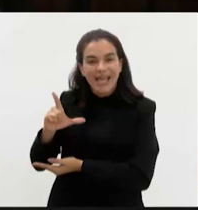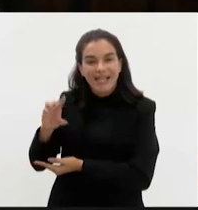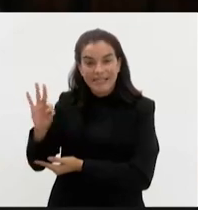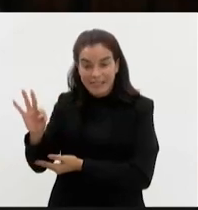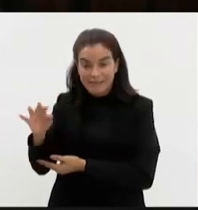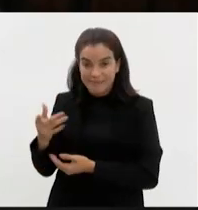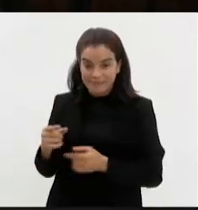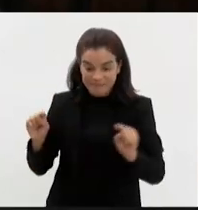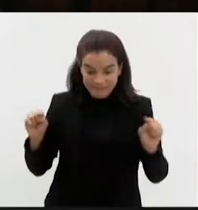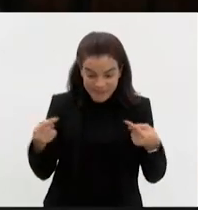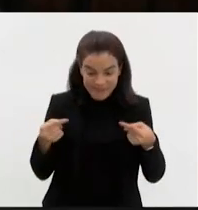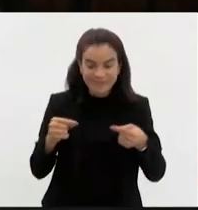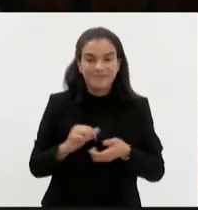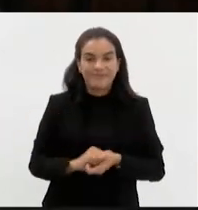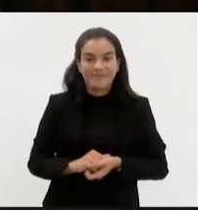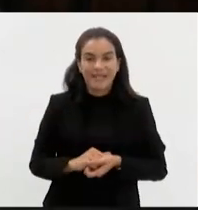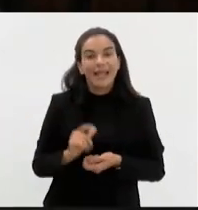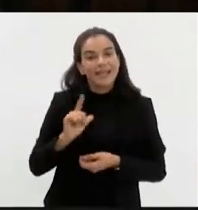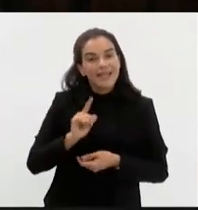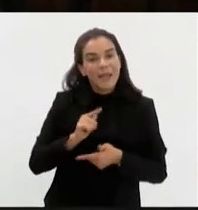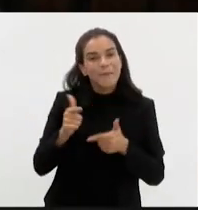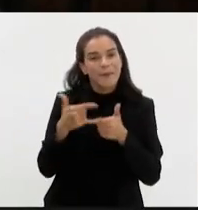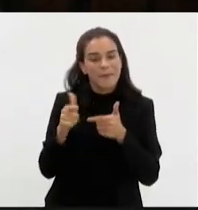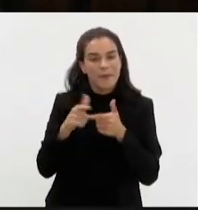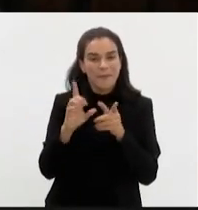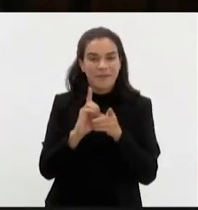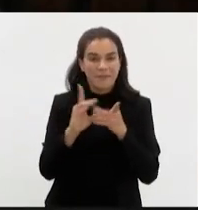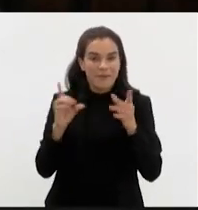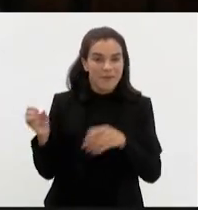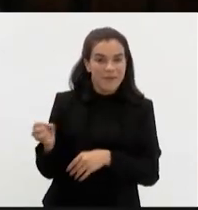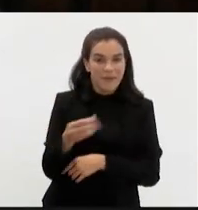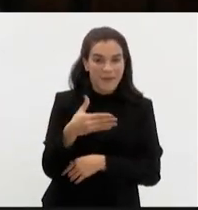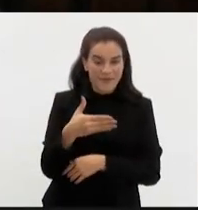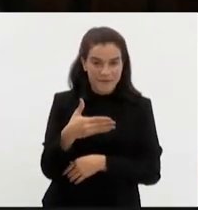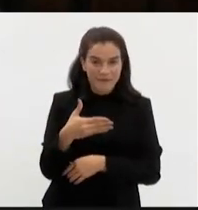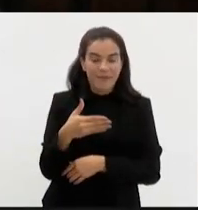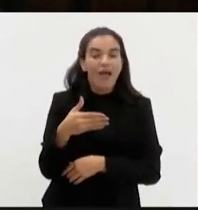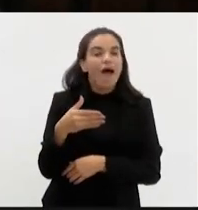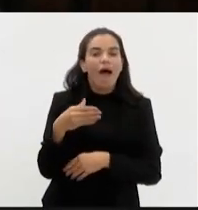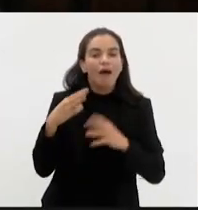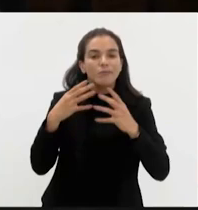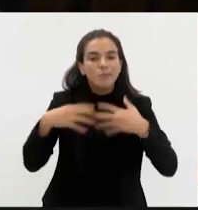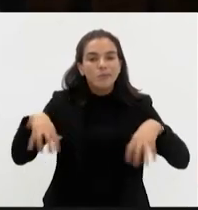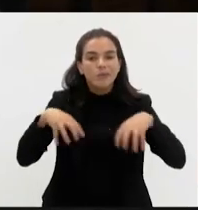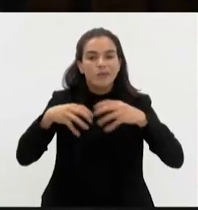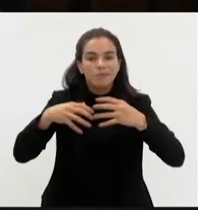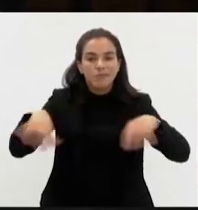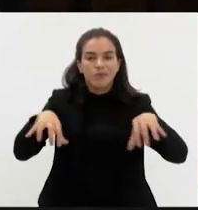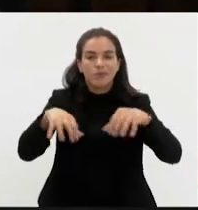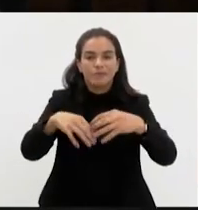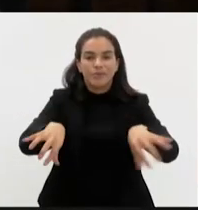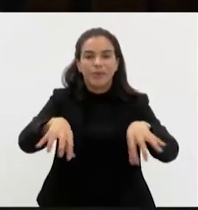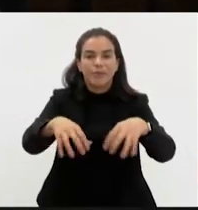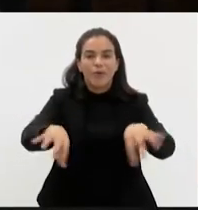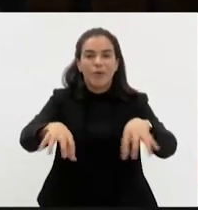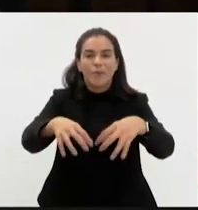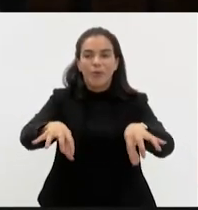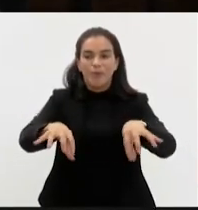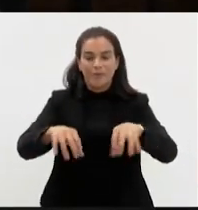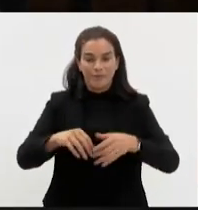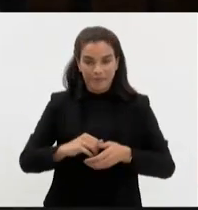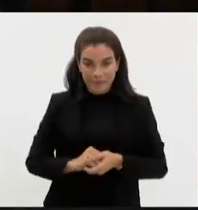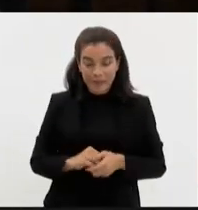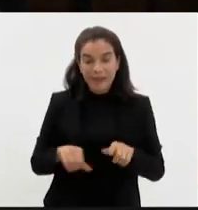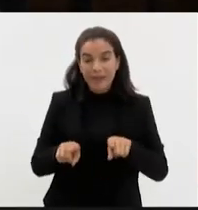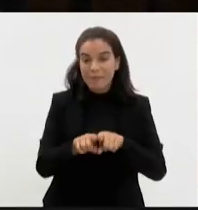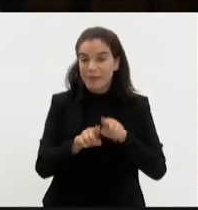então então Aqui nós temos um primeiro problema da Democracia contemporânea a pulverização de temas de demandas e de